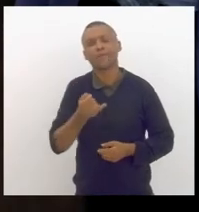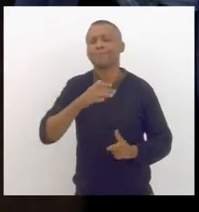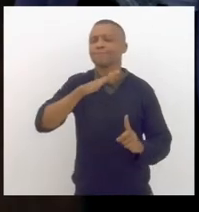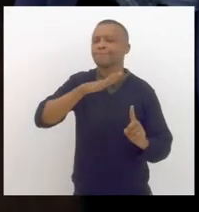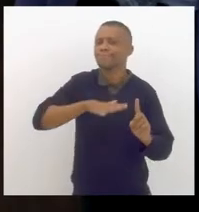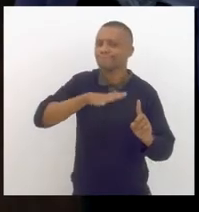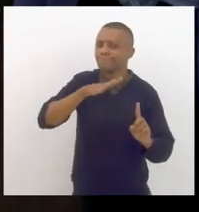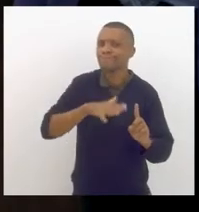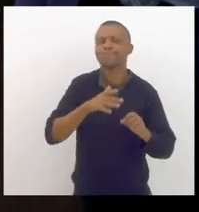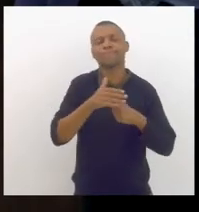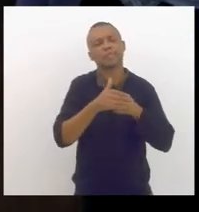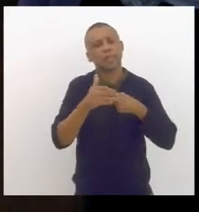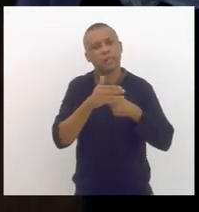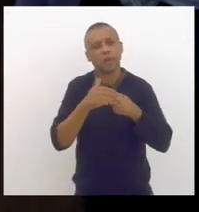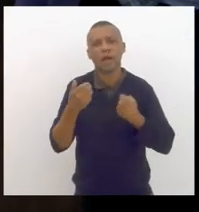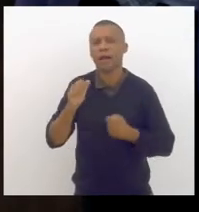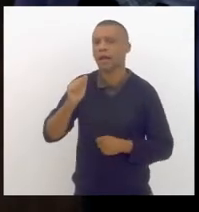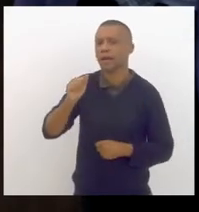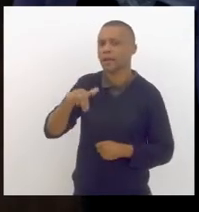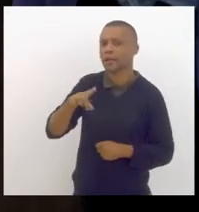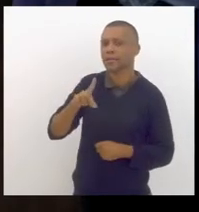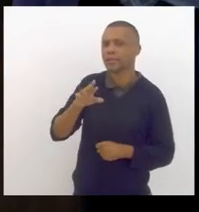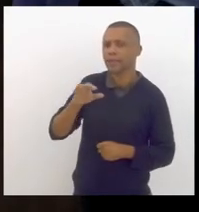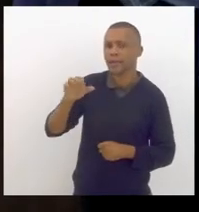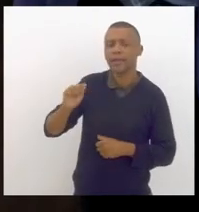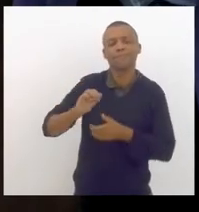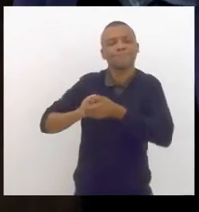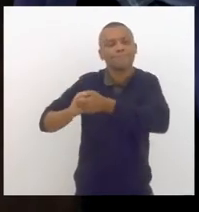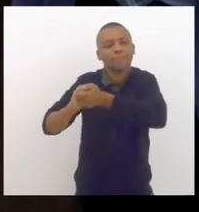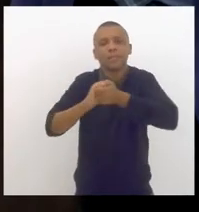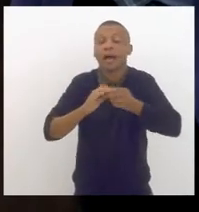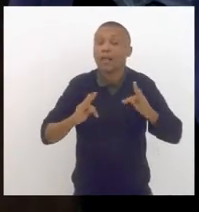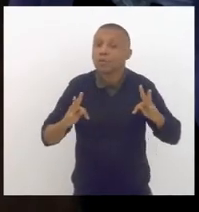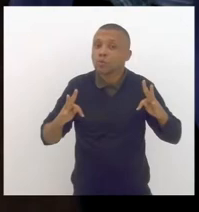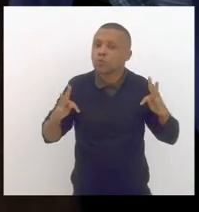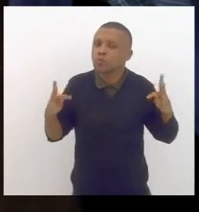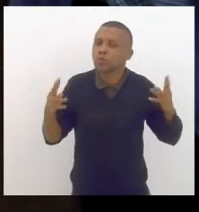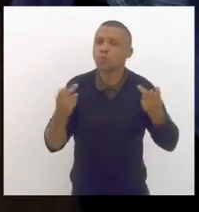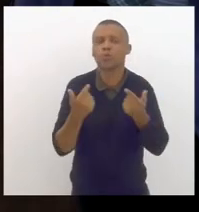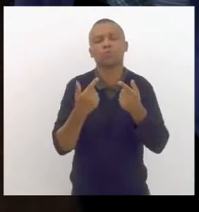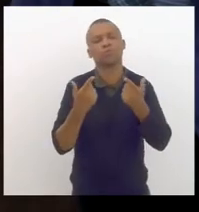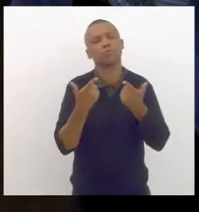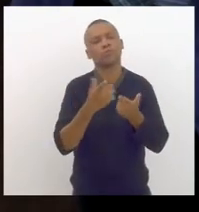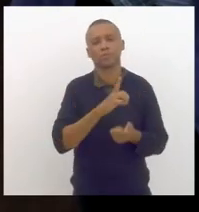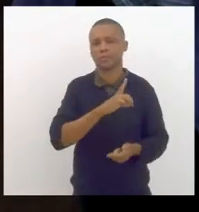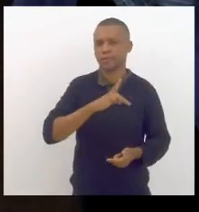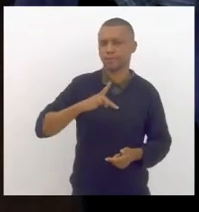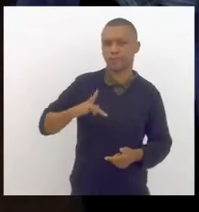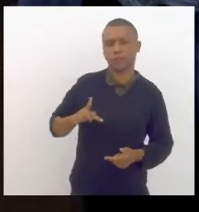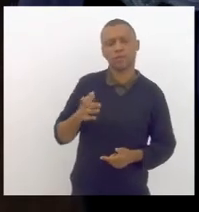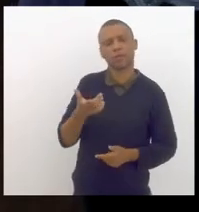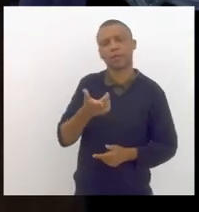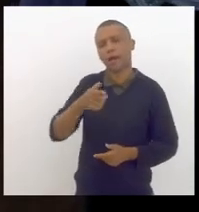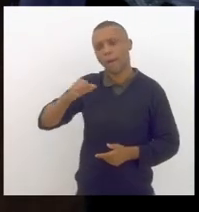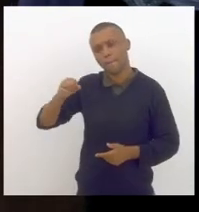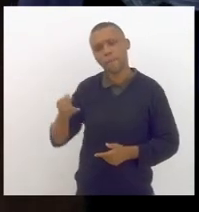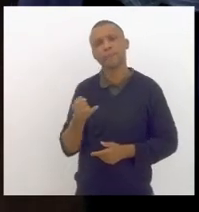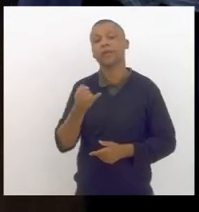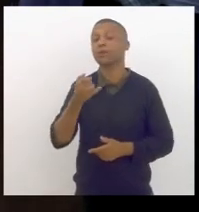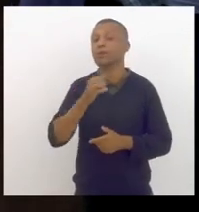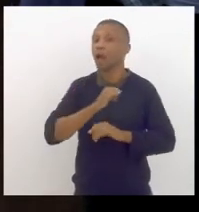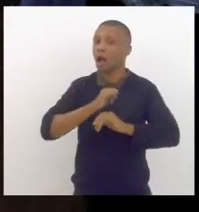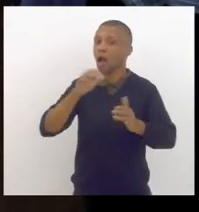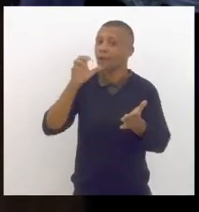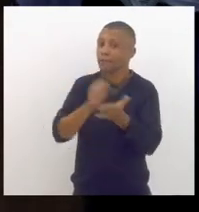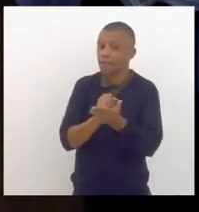à Andréia, em nome dela, todos os defensores e todas as defensoras, e também gostaria de deixar consignado que, se for aberta